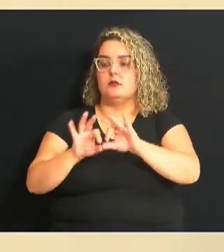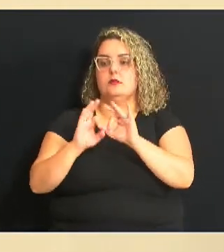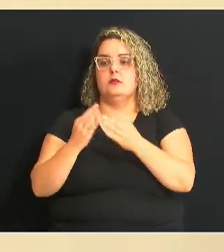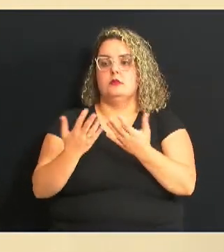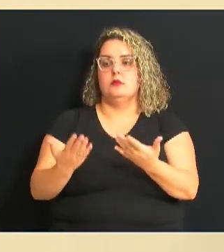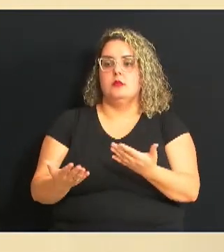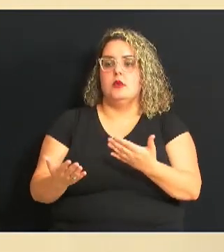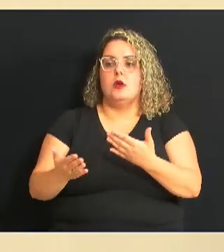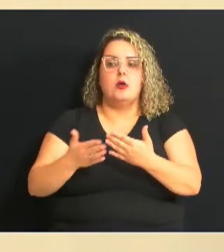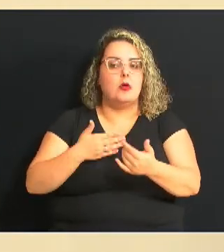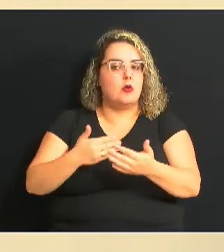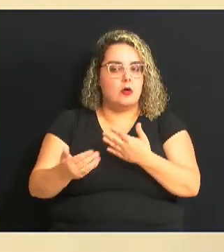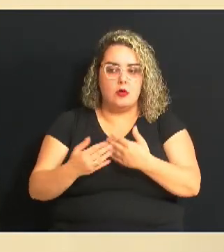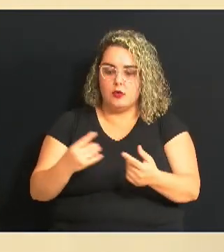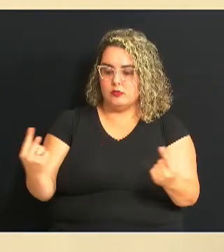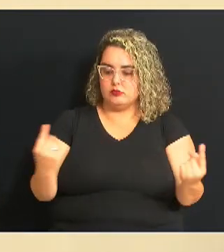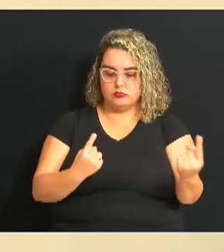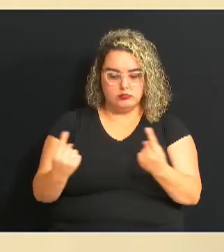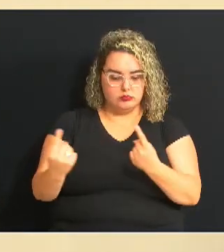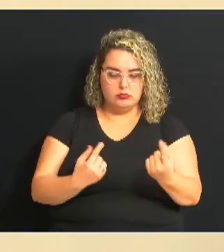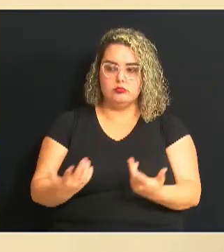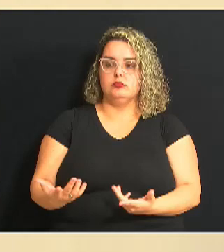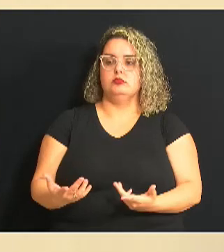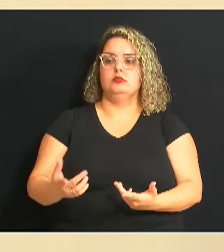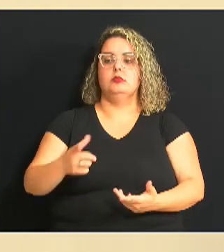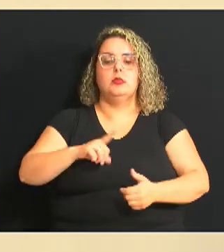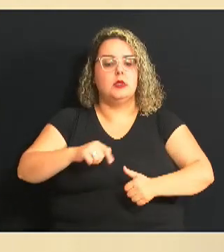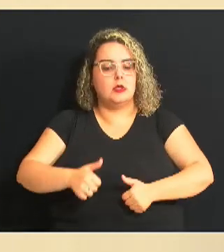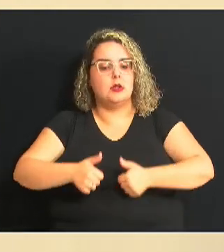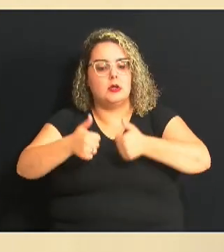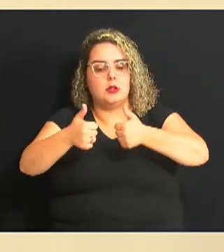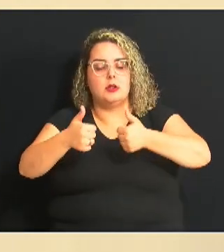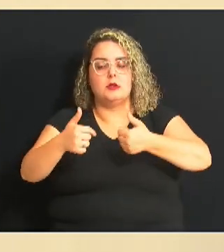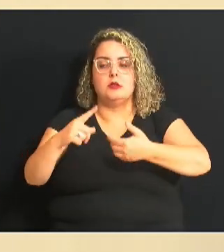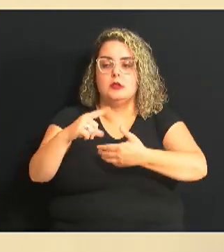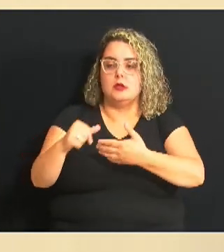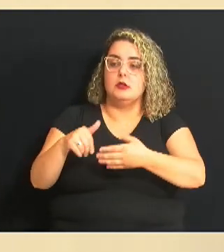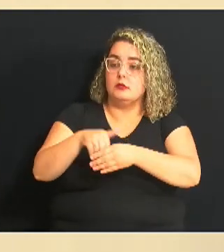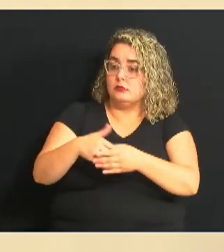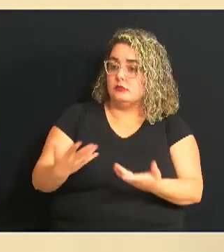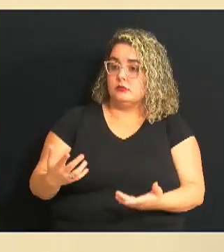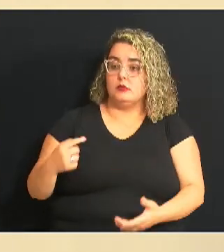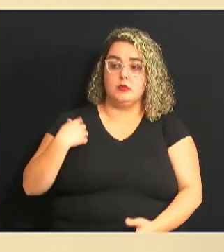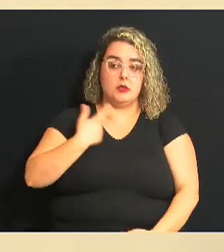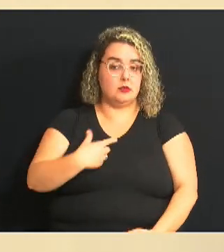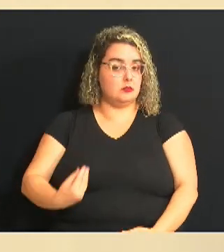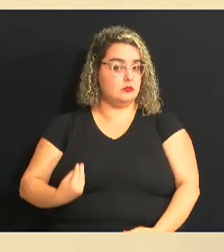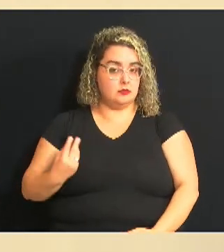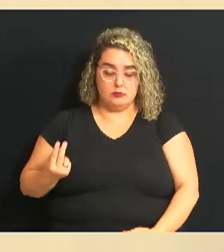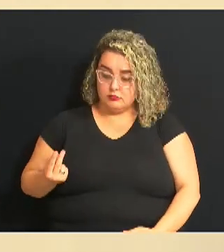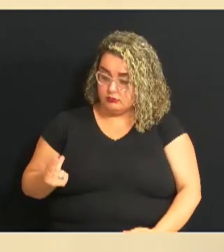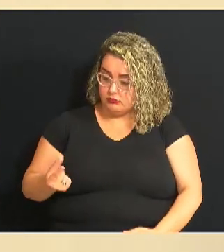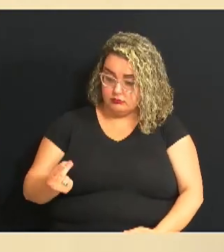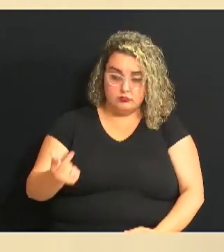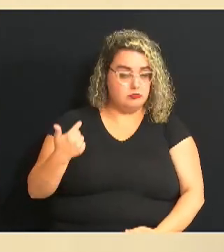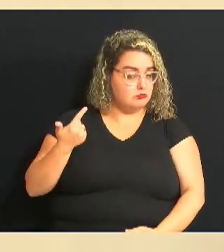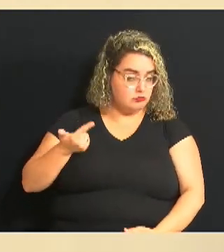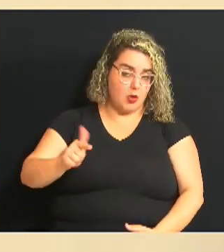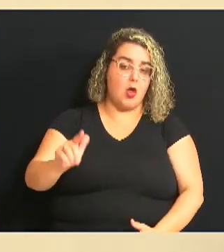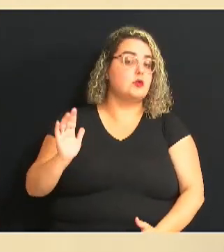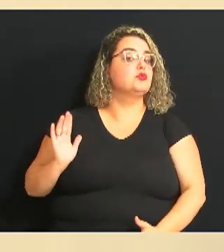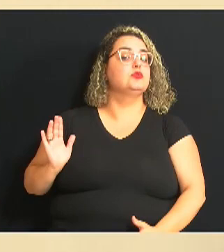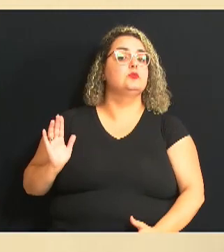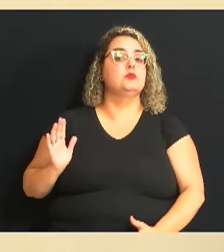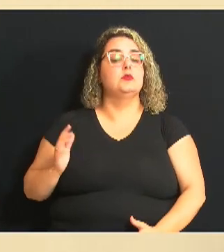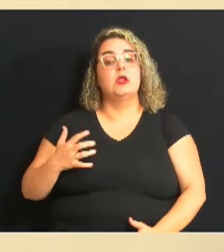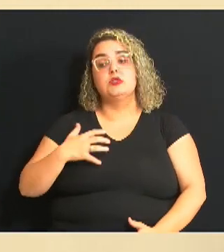qualquer um que venha a ter êxito ou ganhar essa eleição, as nossas vidas continuarão. Mas se de alguma forma